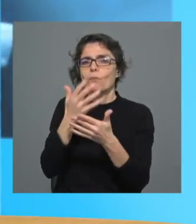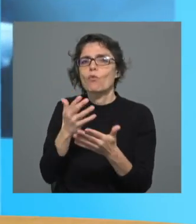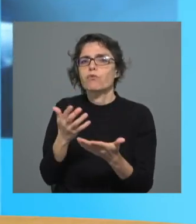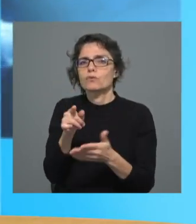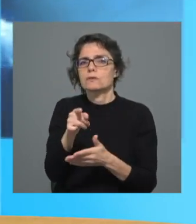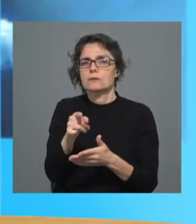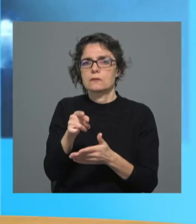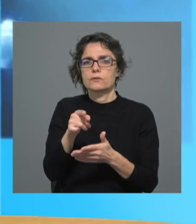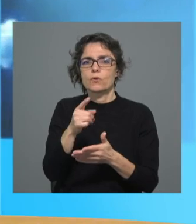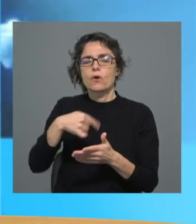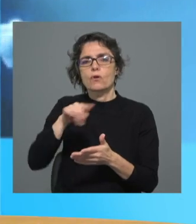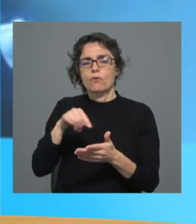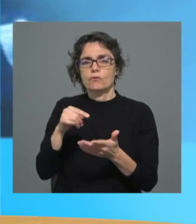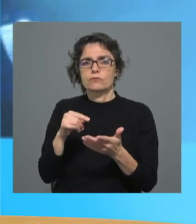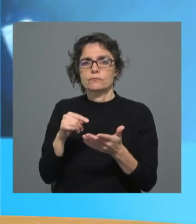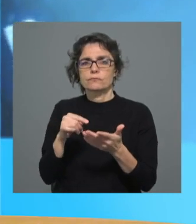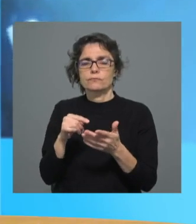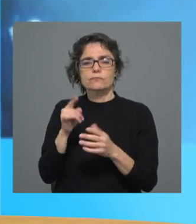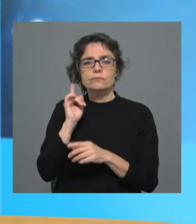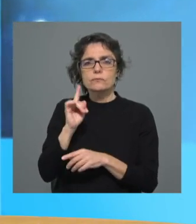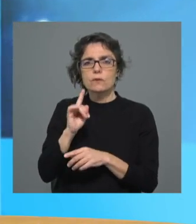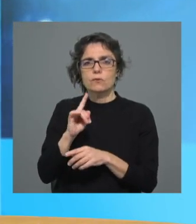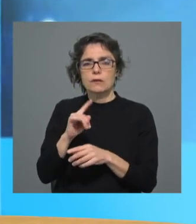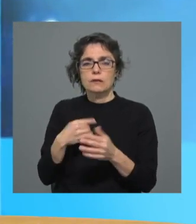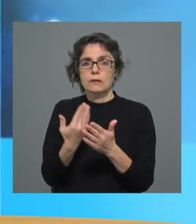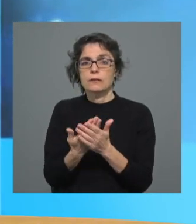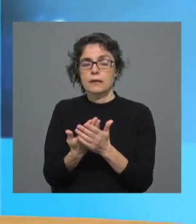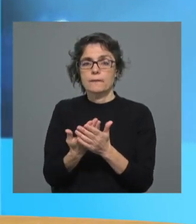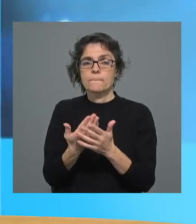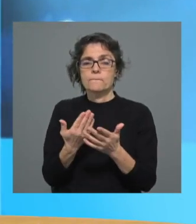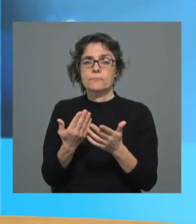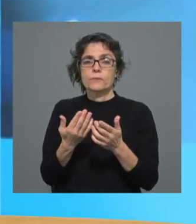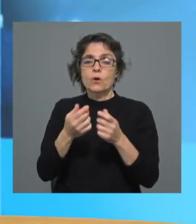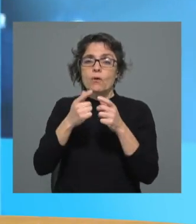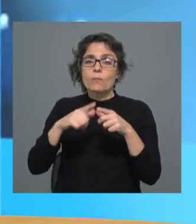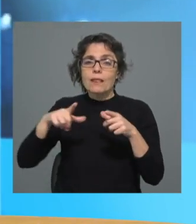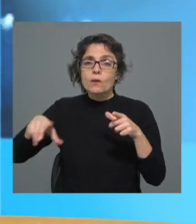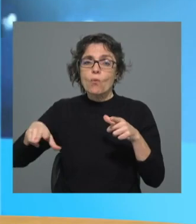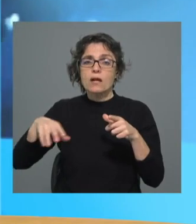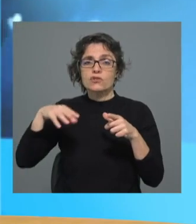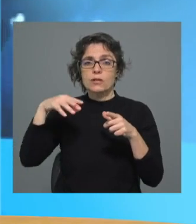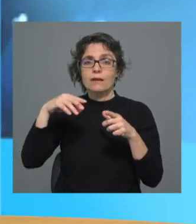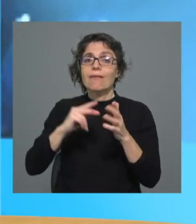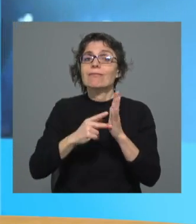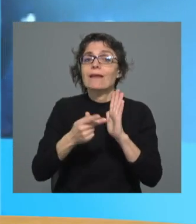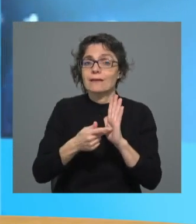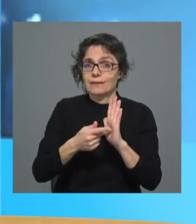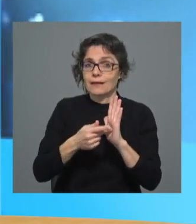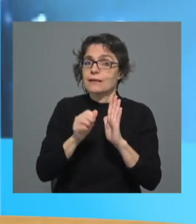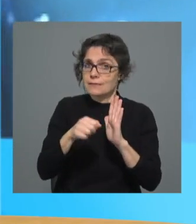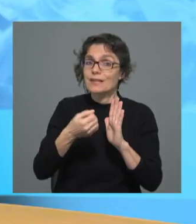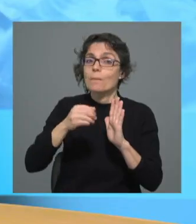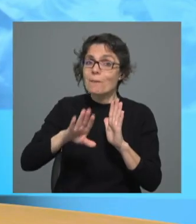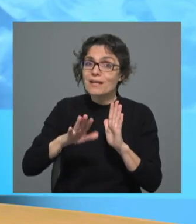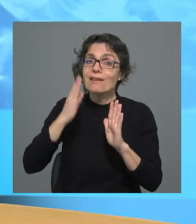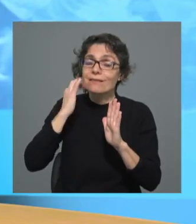conselho, usando de novo a imagem do documentário em grego. A linguagem técnica é importante, mas não comunica às vezes. E neste momento é